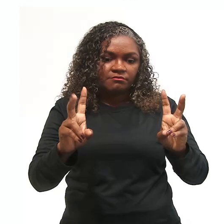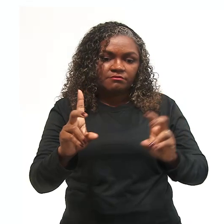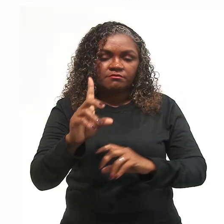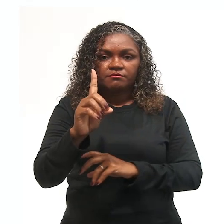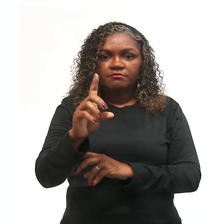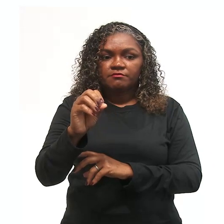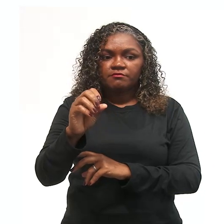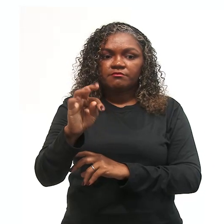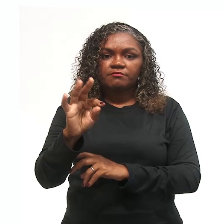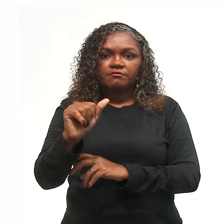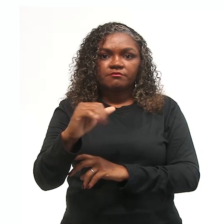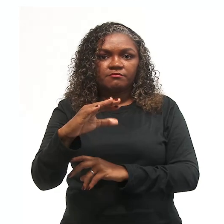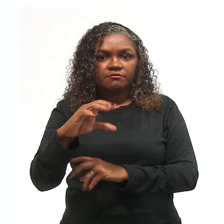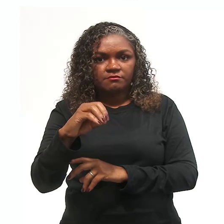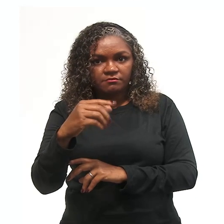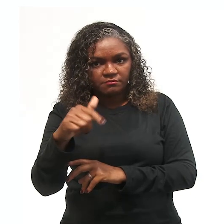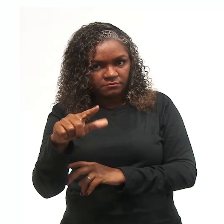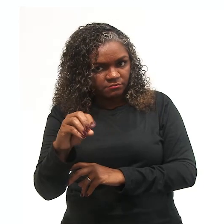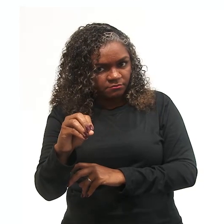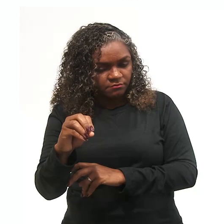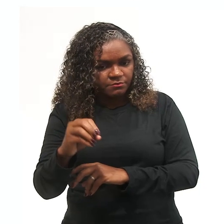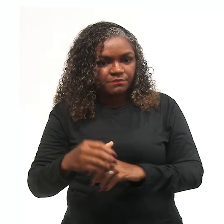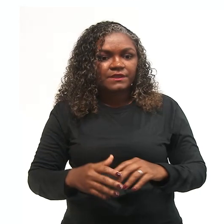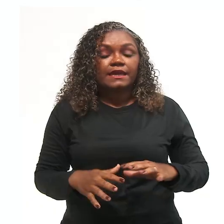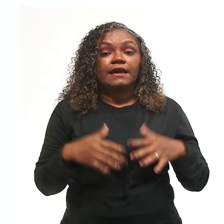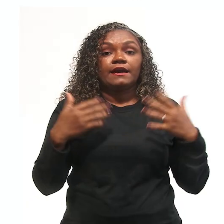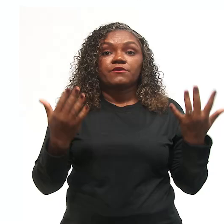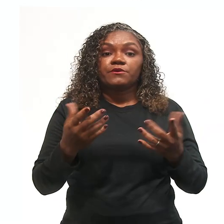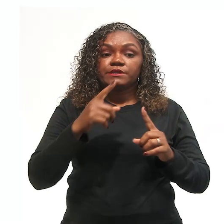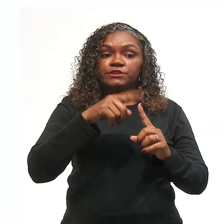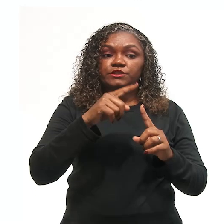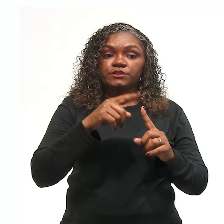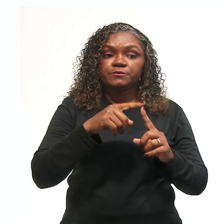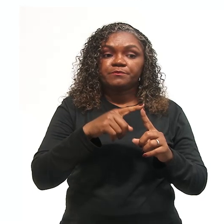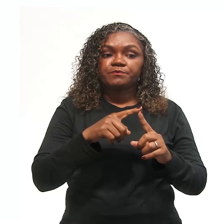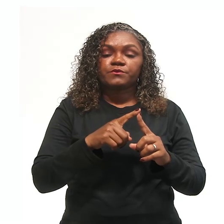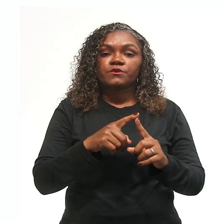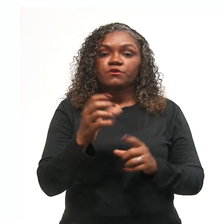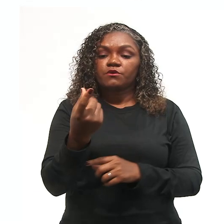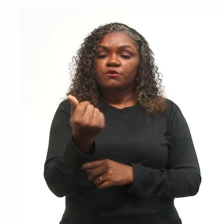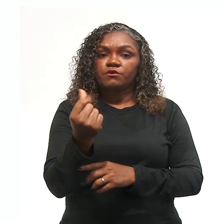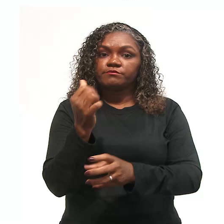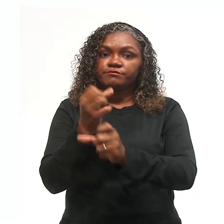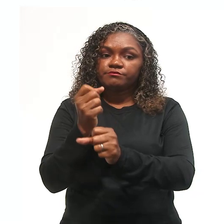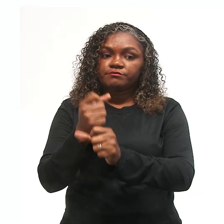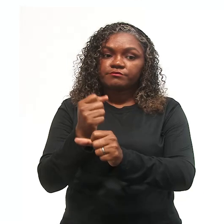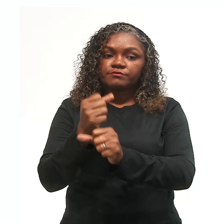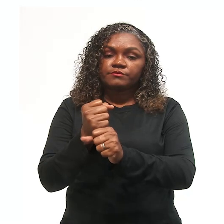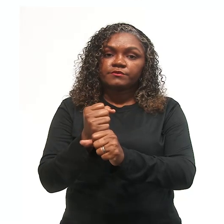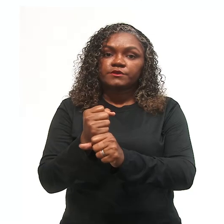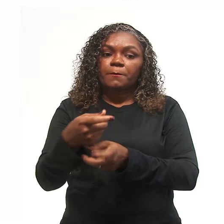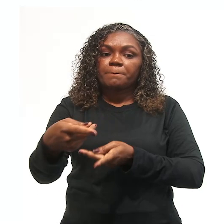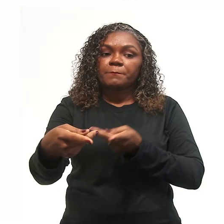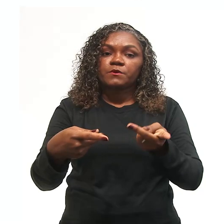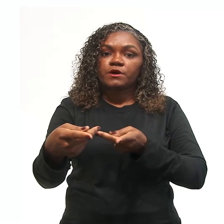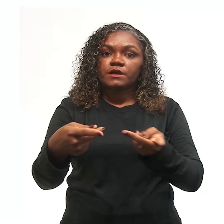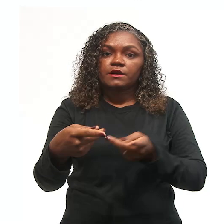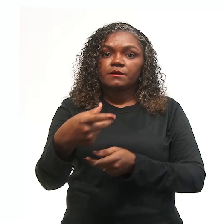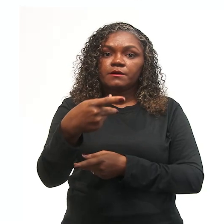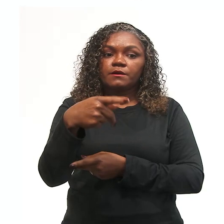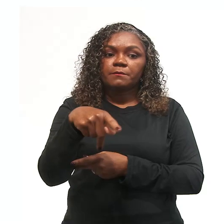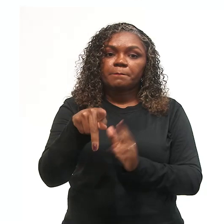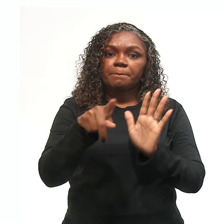dotação orçamentária. Orçamento programa, professor, isso aqui já começa a ficar, né, gente, com uma característica